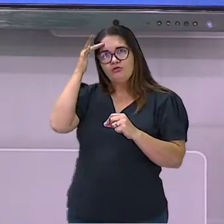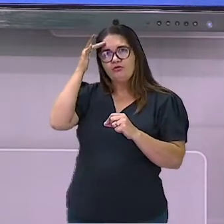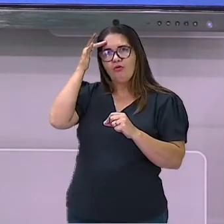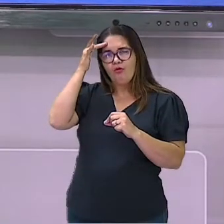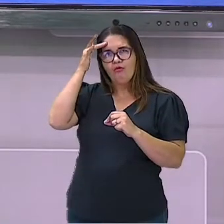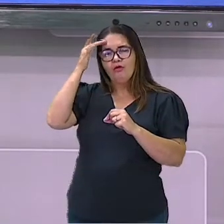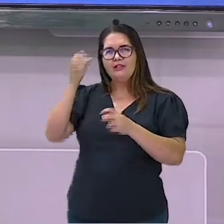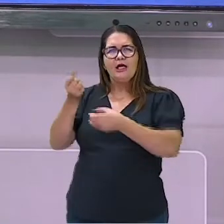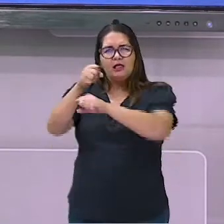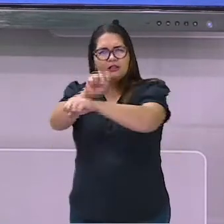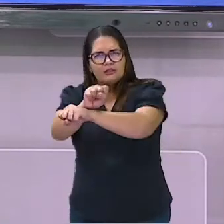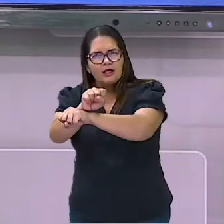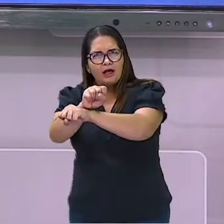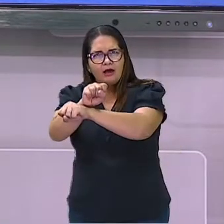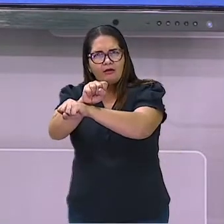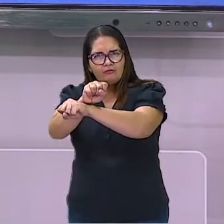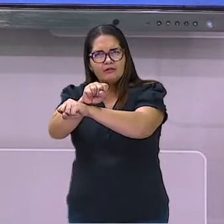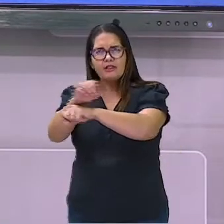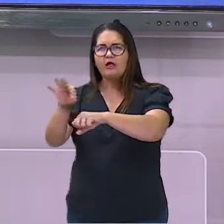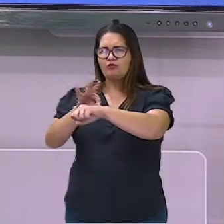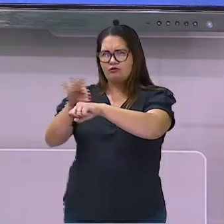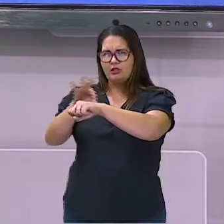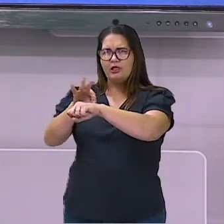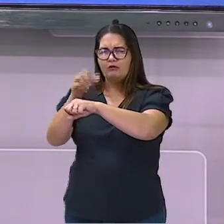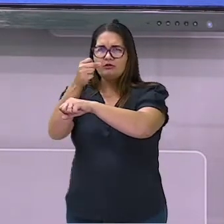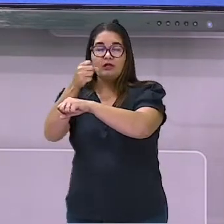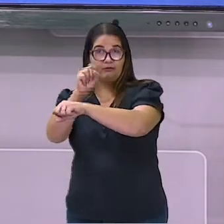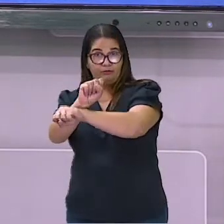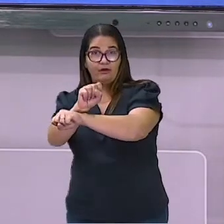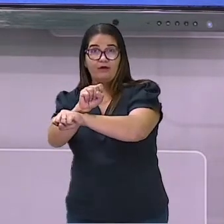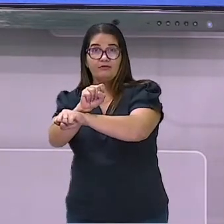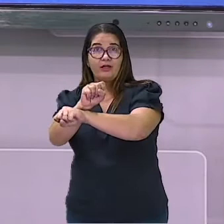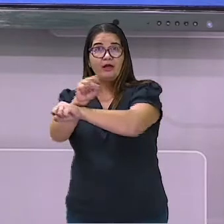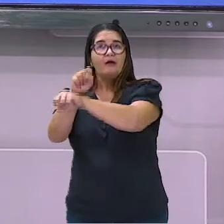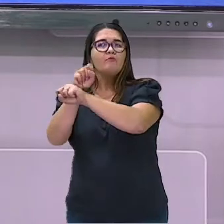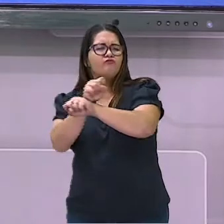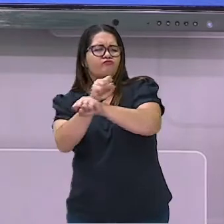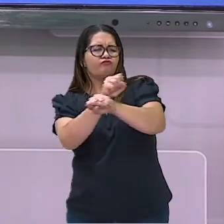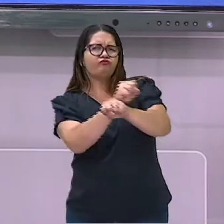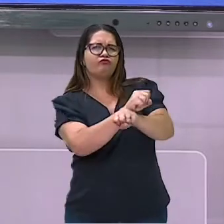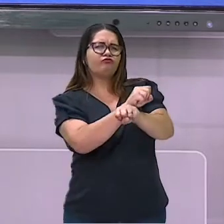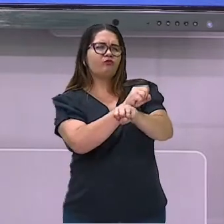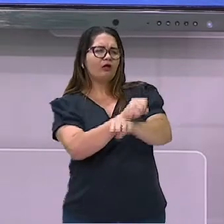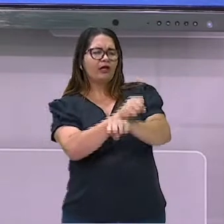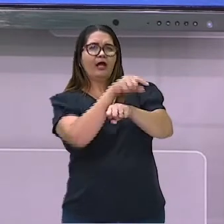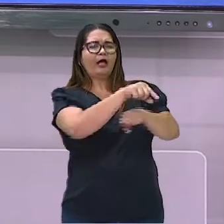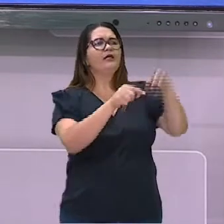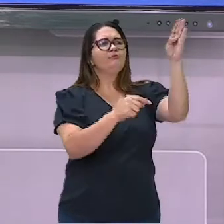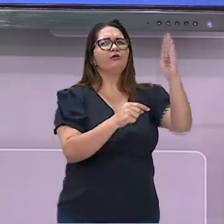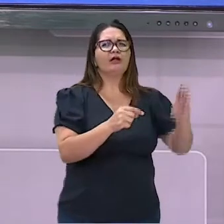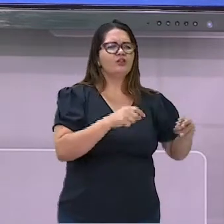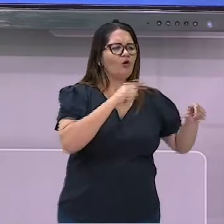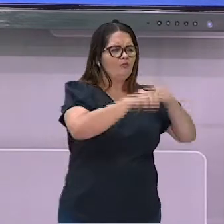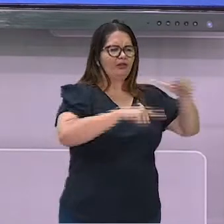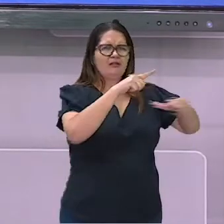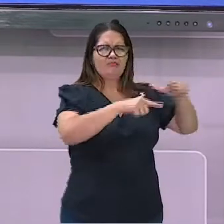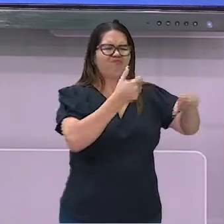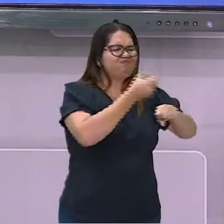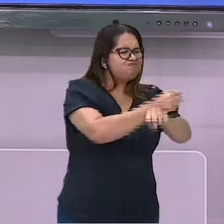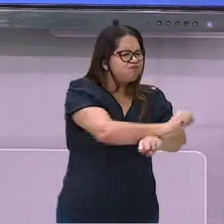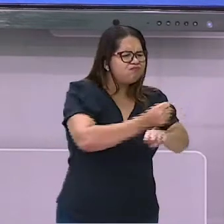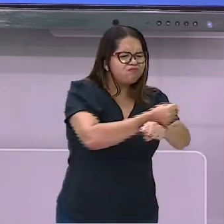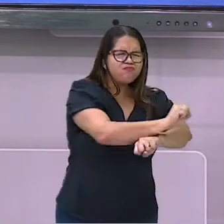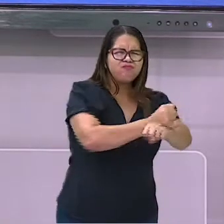oferecerem mão de obra a um baixíssimo custo, o tráfico de escravos africanos